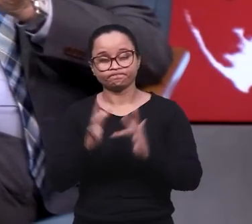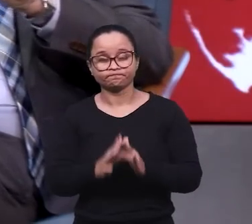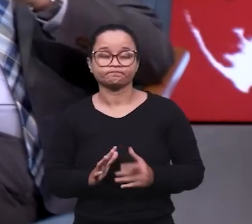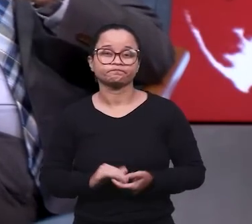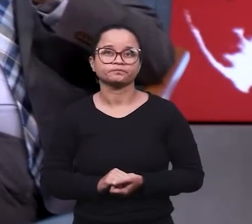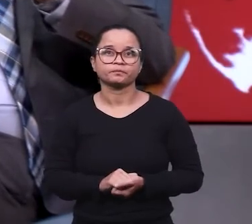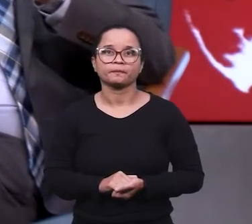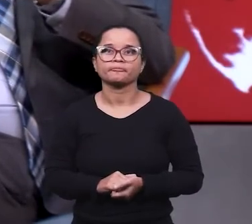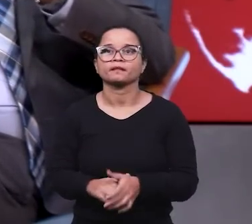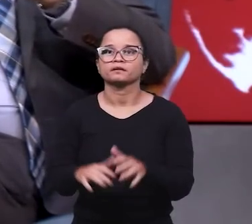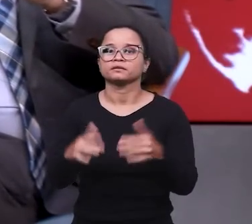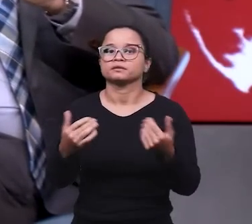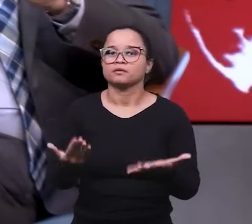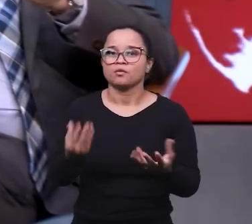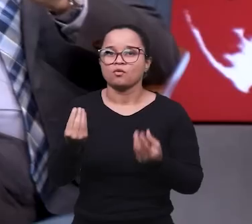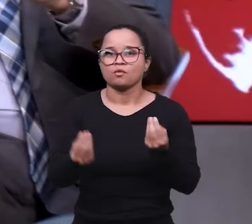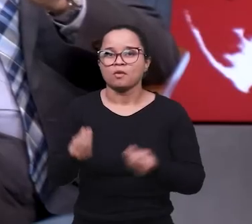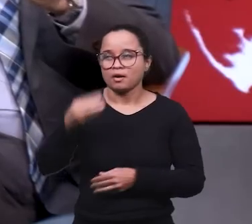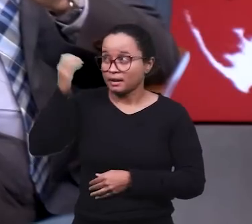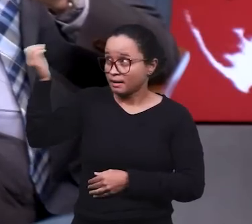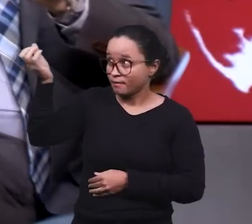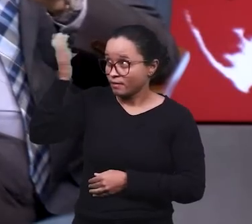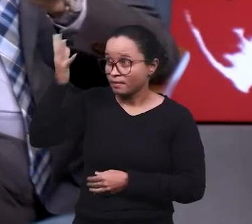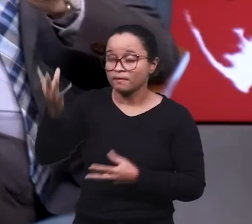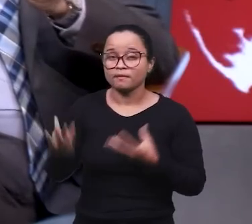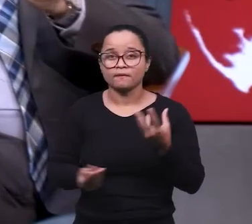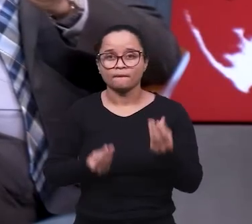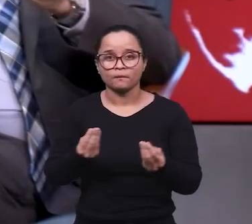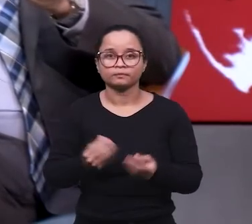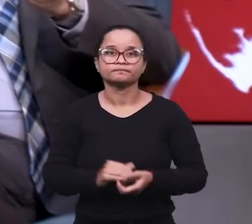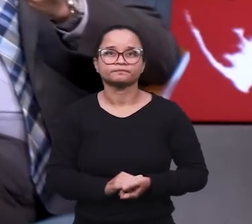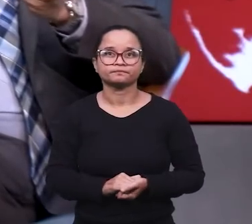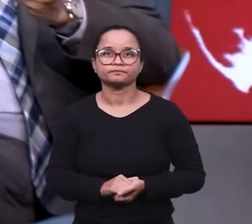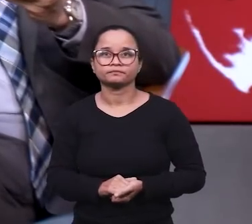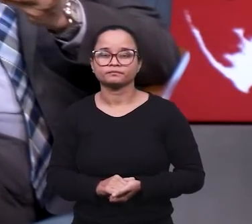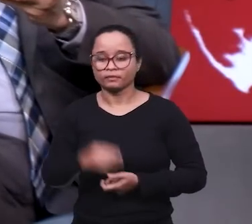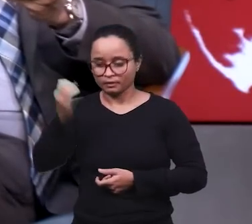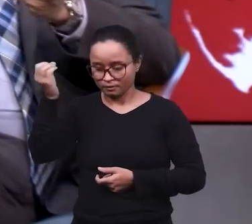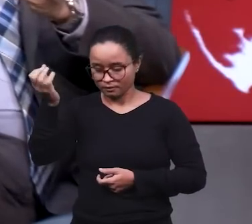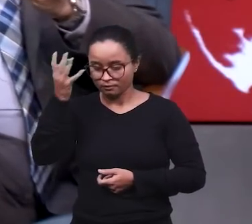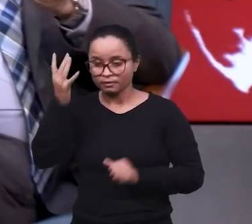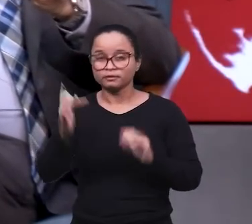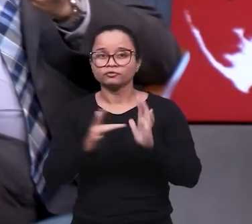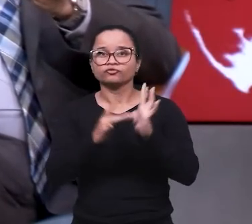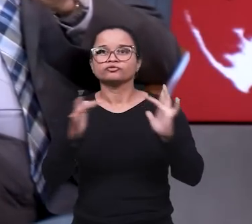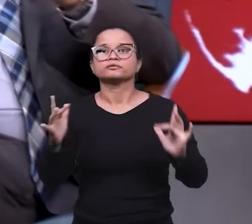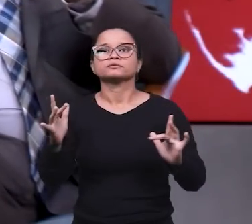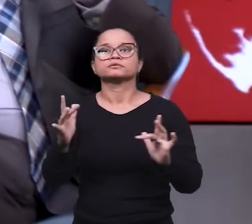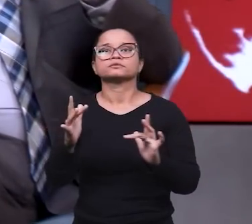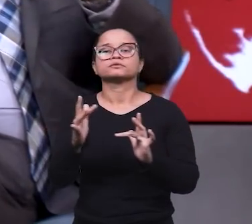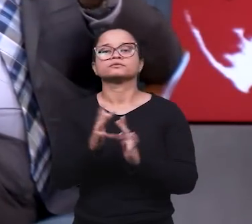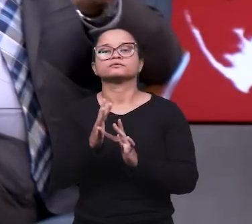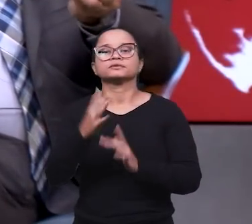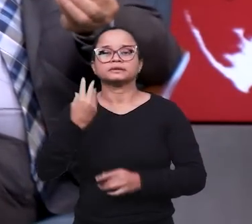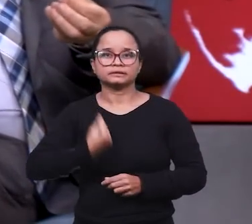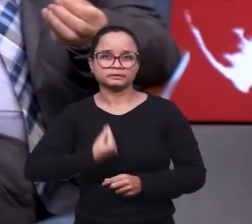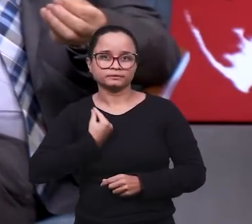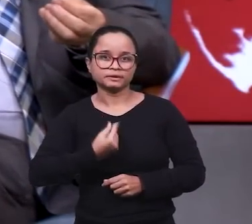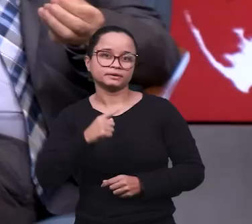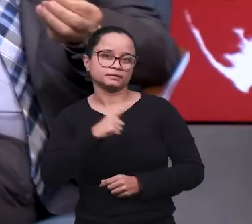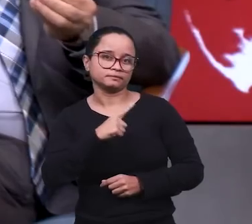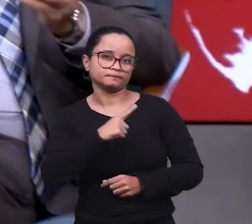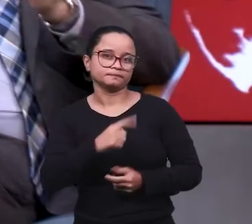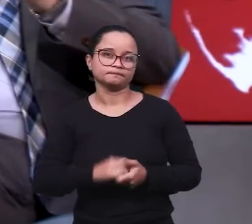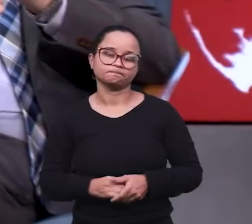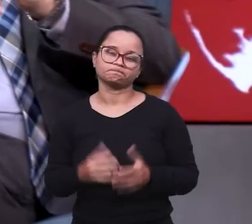Como é que ele se revela? Ele se revela com Jesus que está